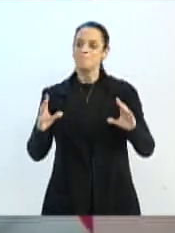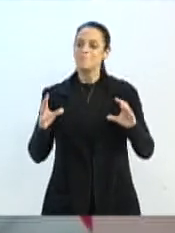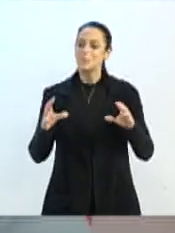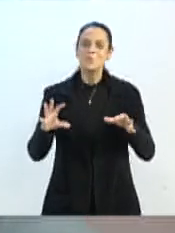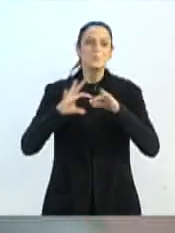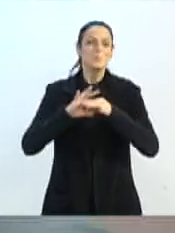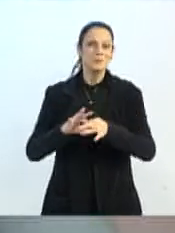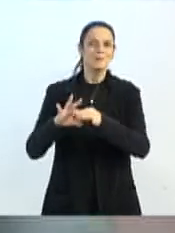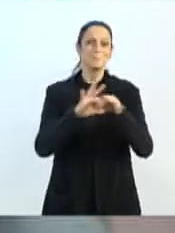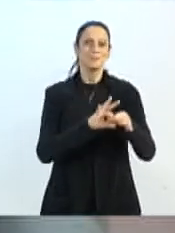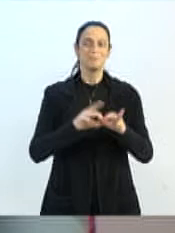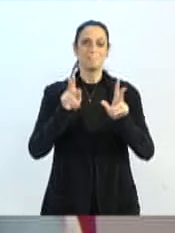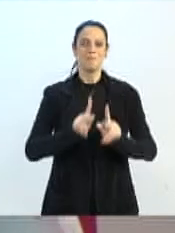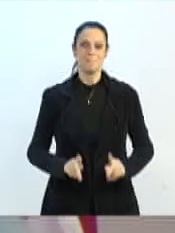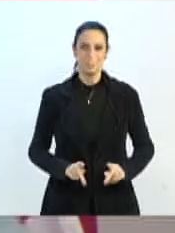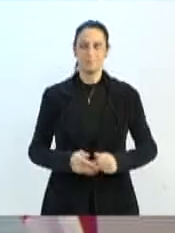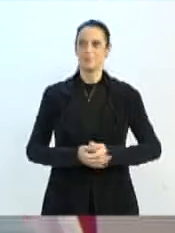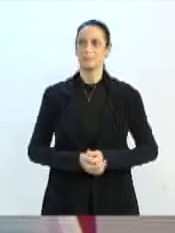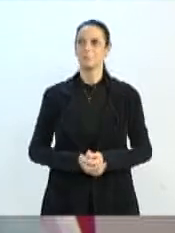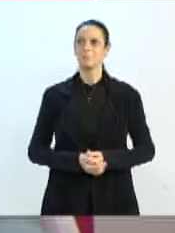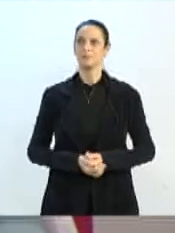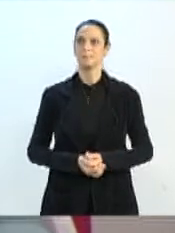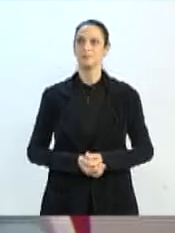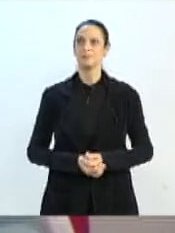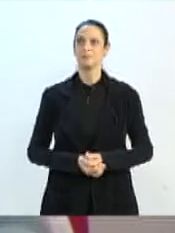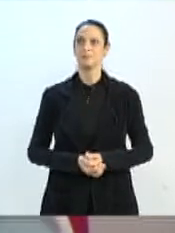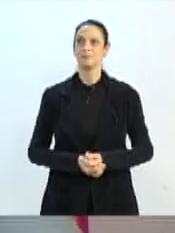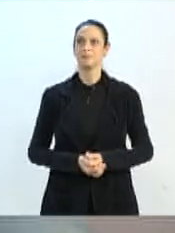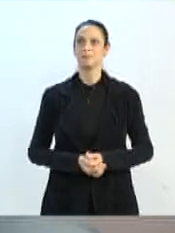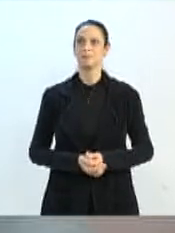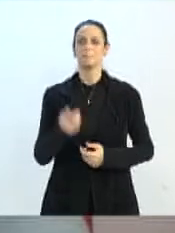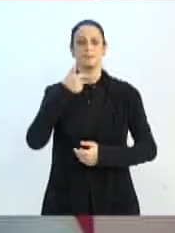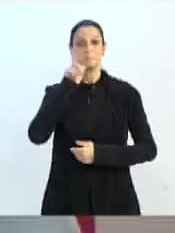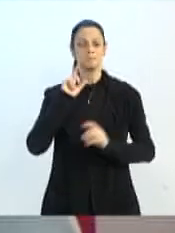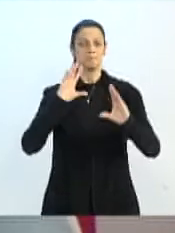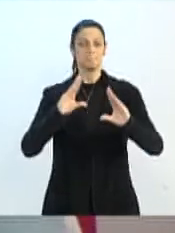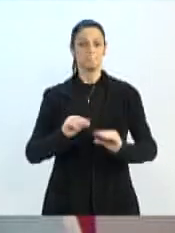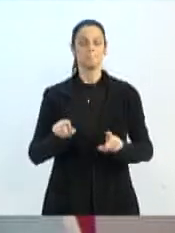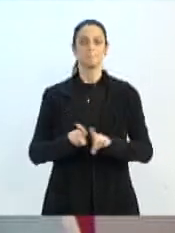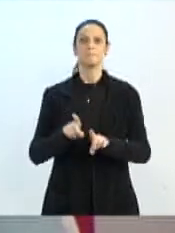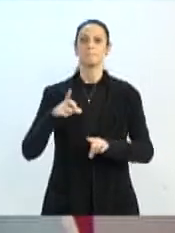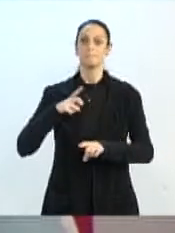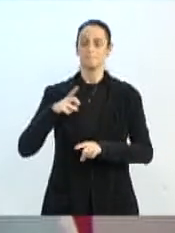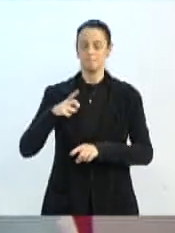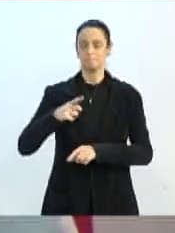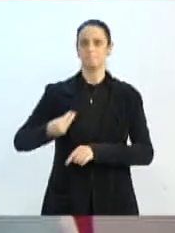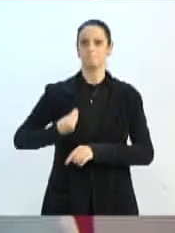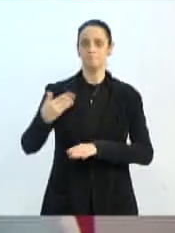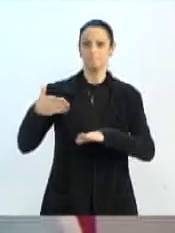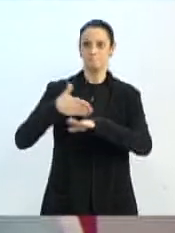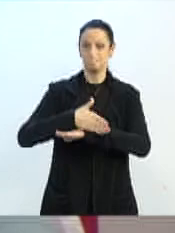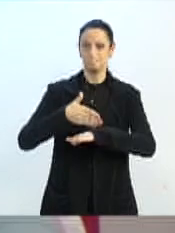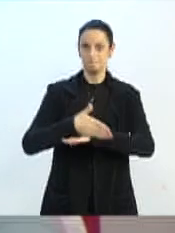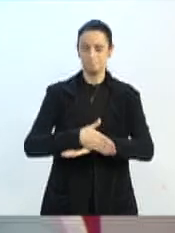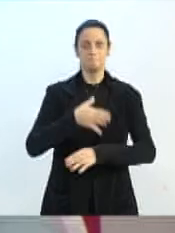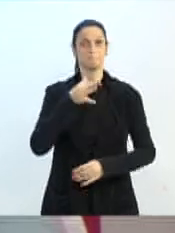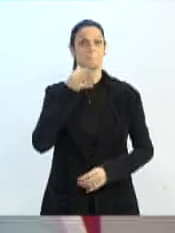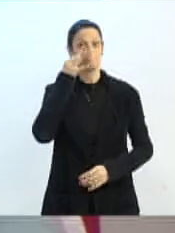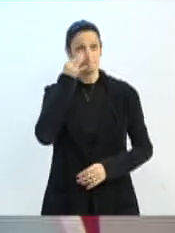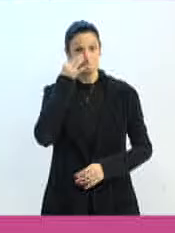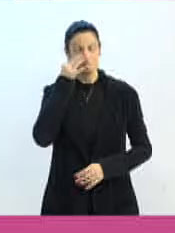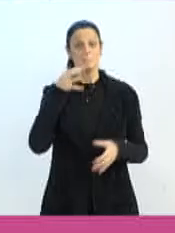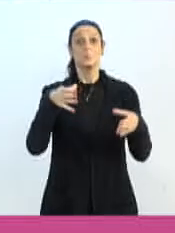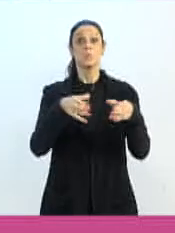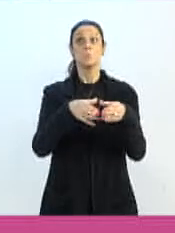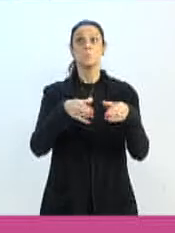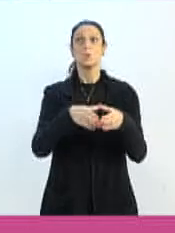harmonia. Também quero colocar que ontem à noite estive presente na reunião geral presencial do Grupo Mulheres do Brasil,